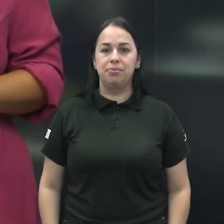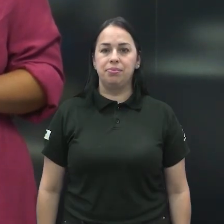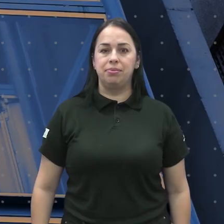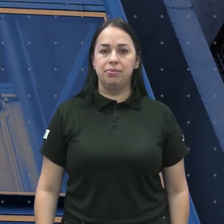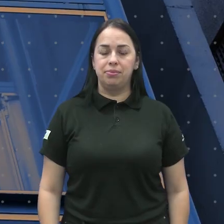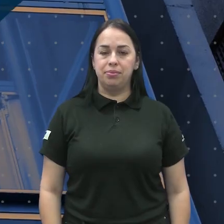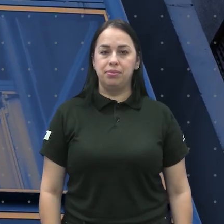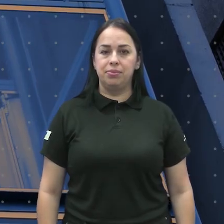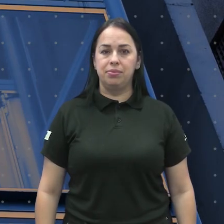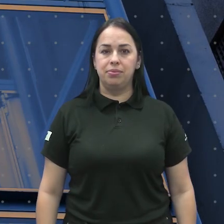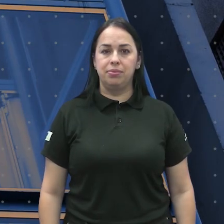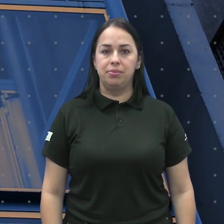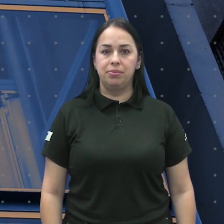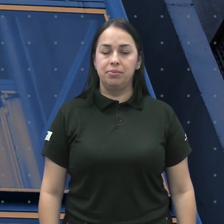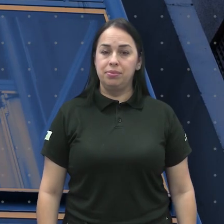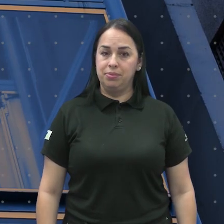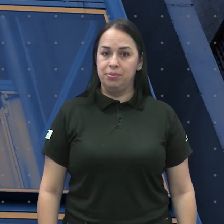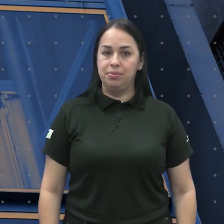serviço.